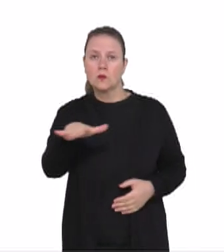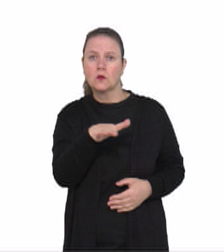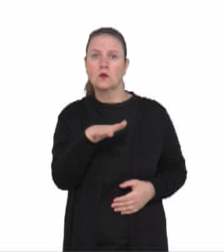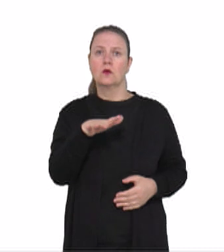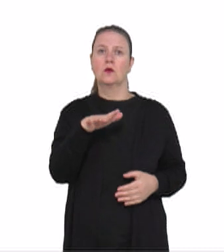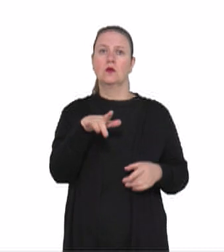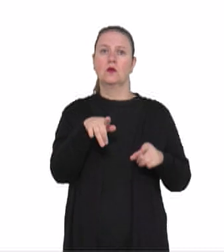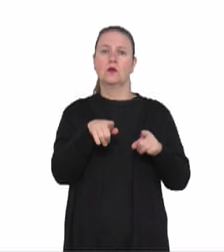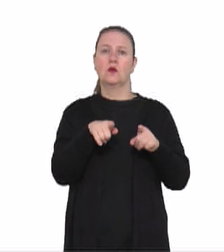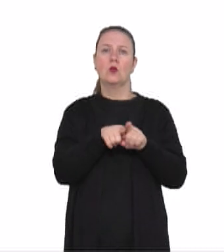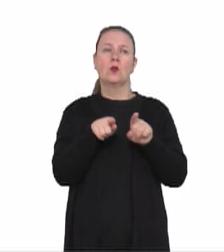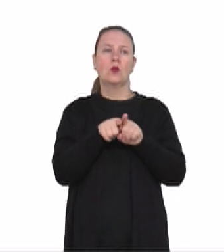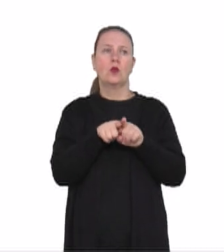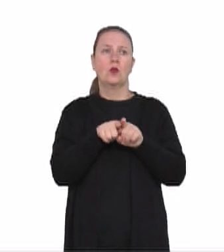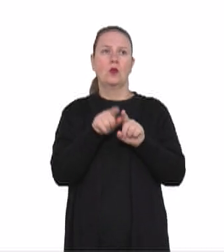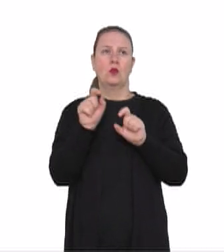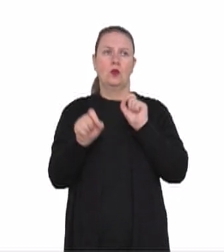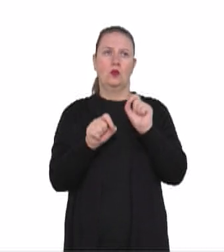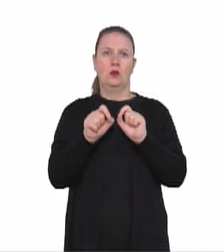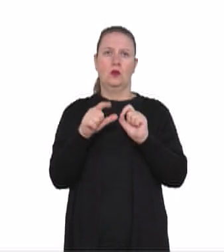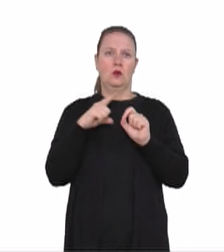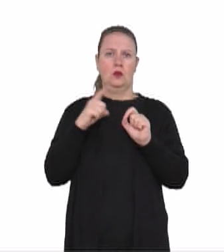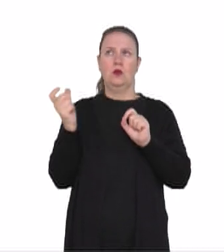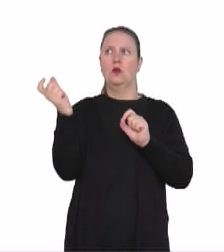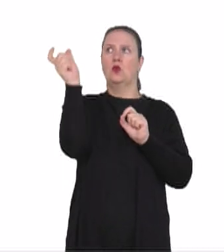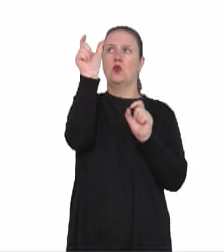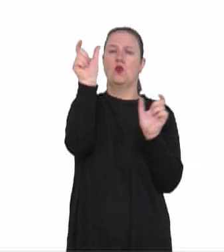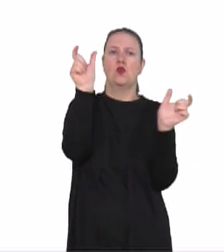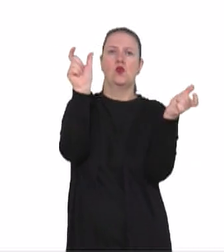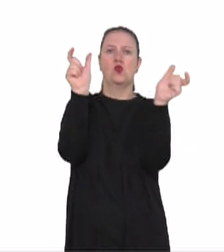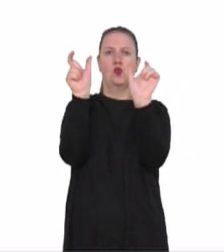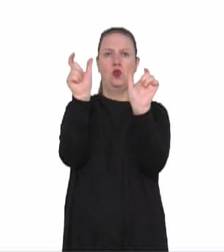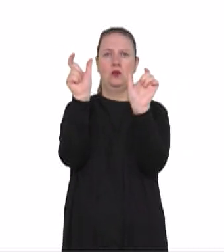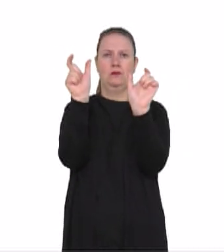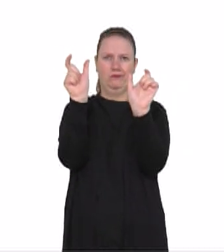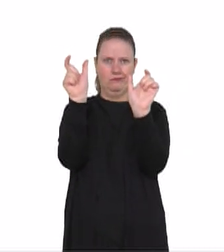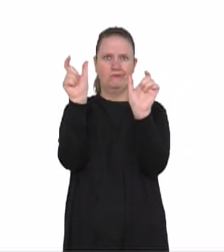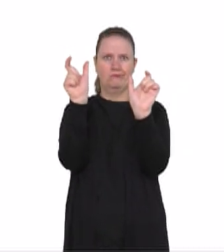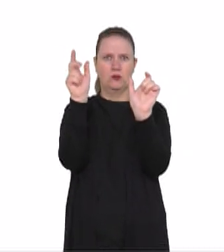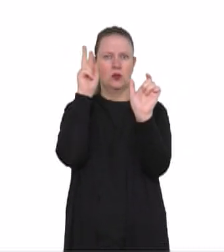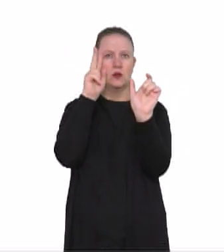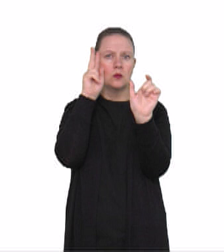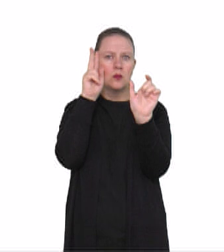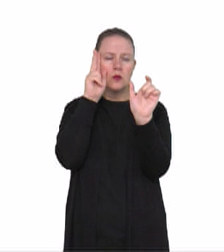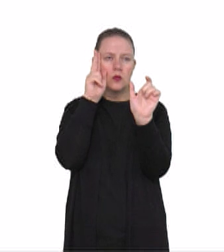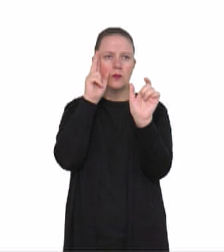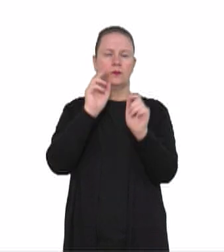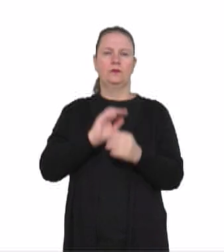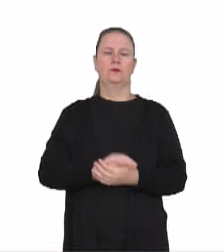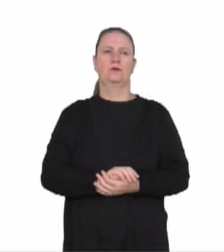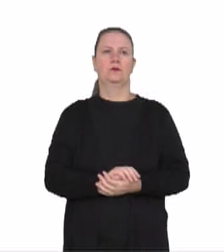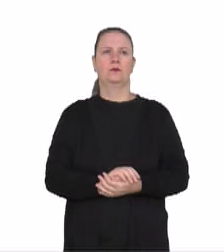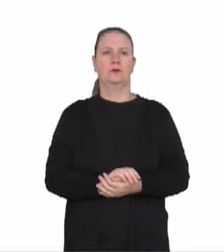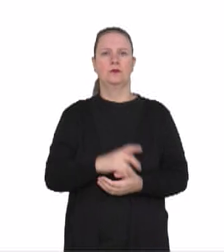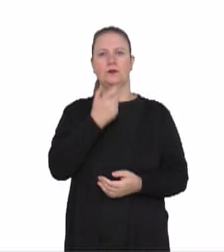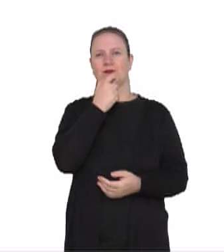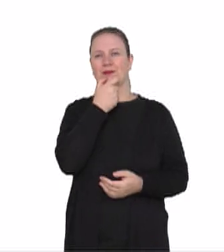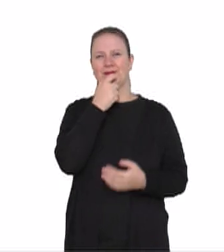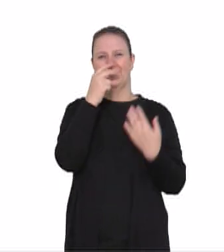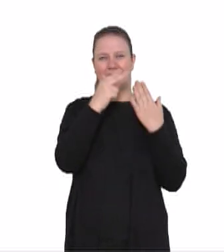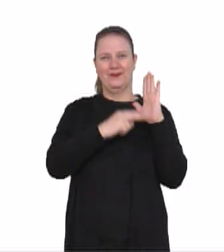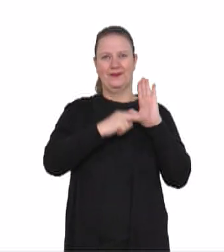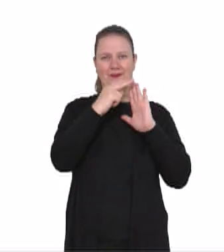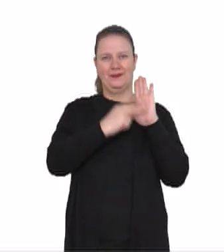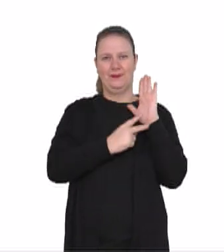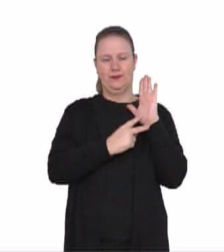o verbo que está ali é o remember, lembrar, to carry reusable shopping bags when you go out shopping and recycle old